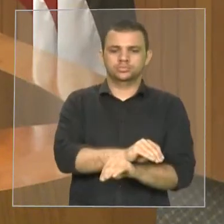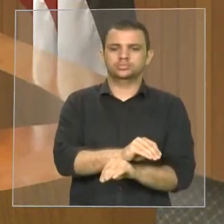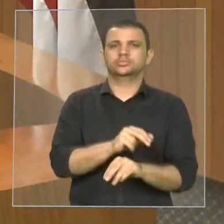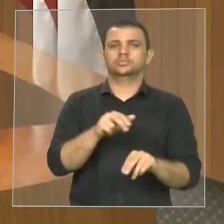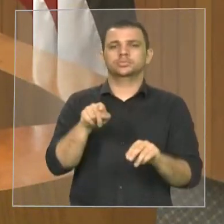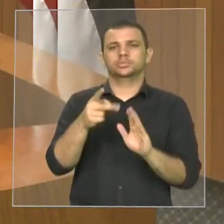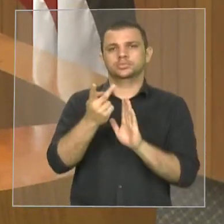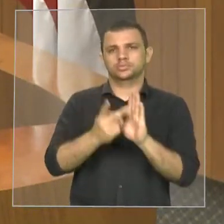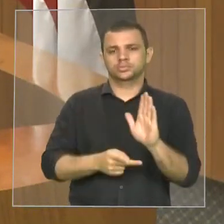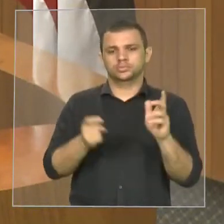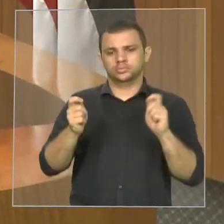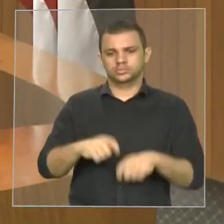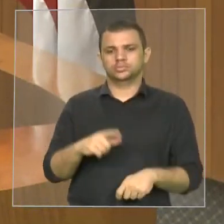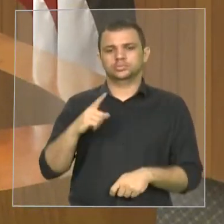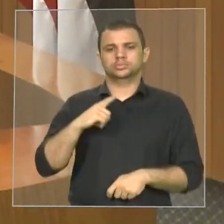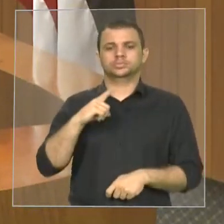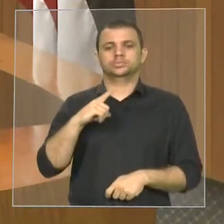a